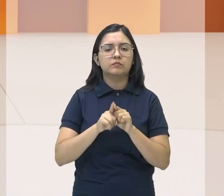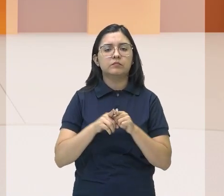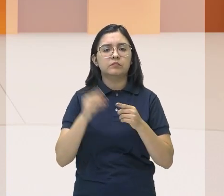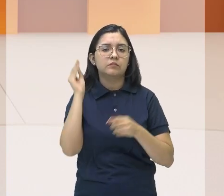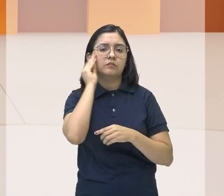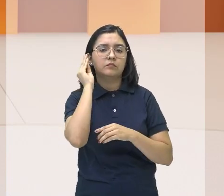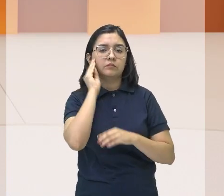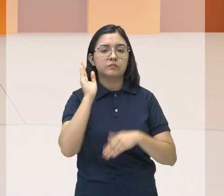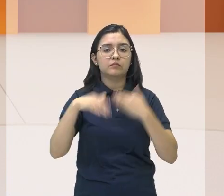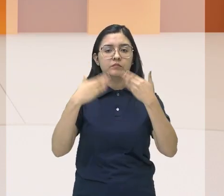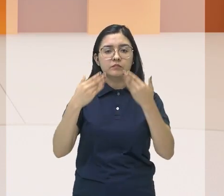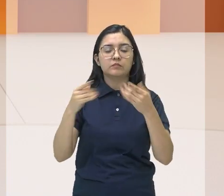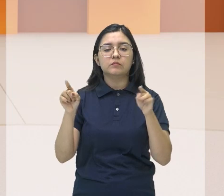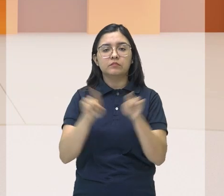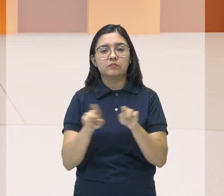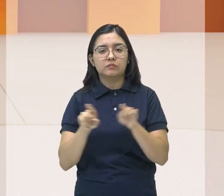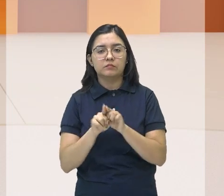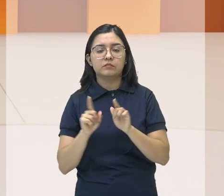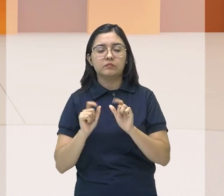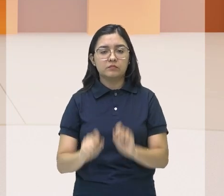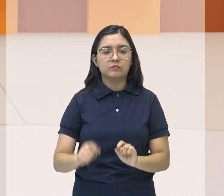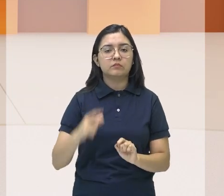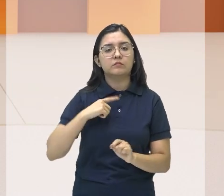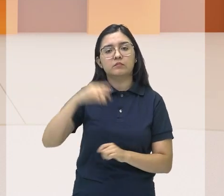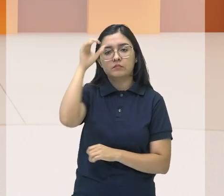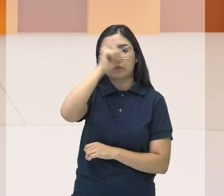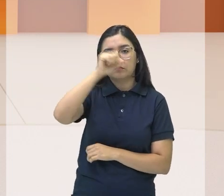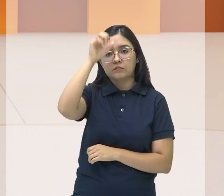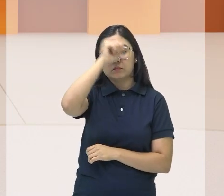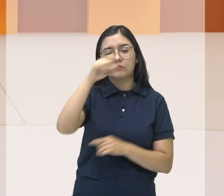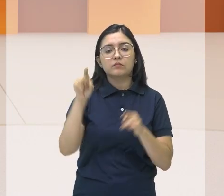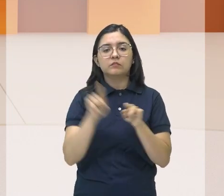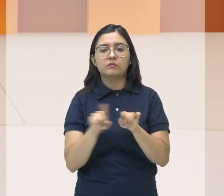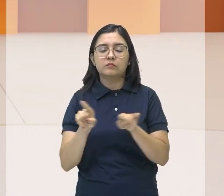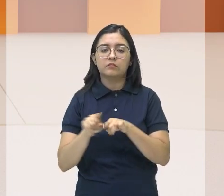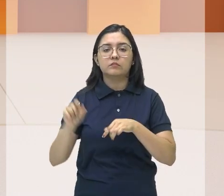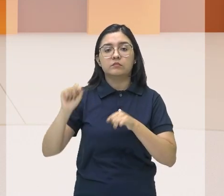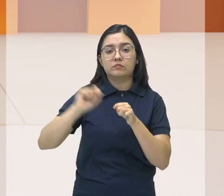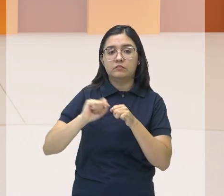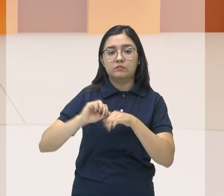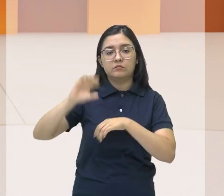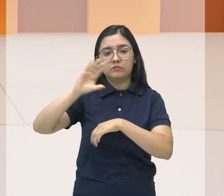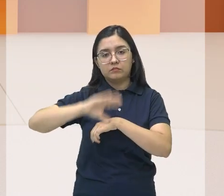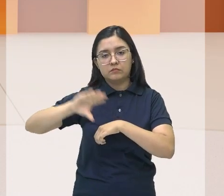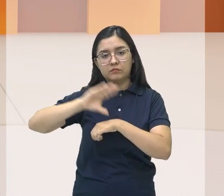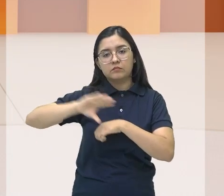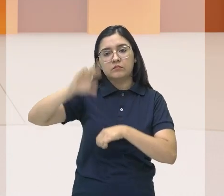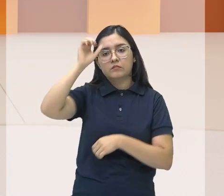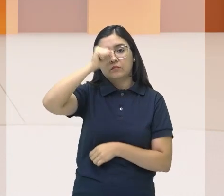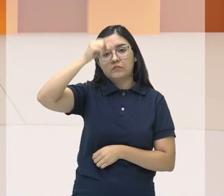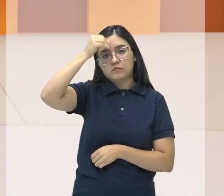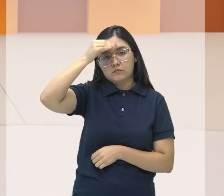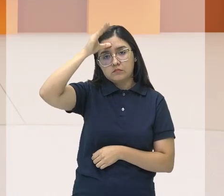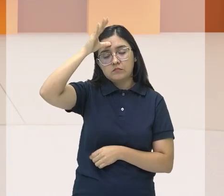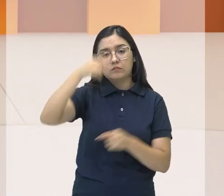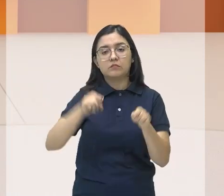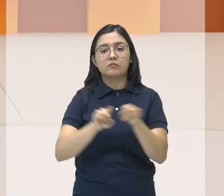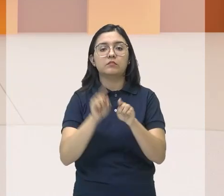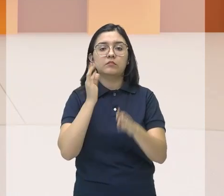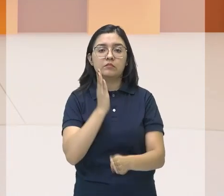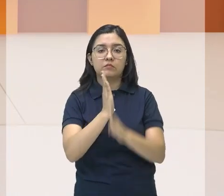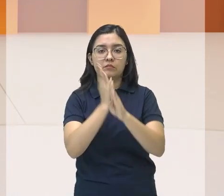mudanças, se aperfeiçoando, e aqui buscando cursos, né, de aperfeiçoamento, e